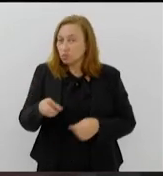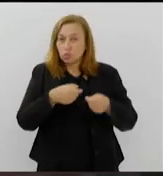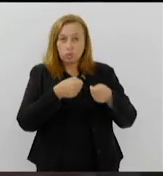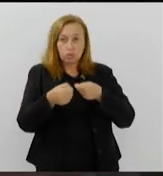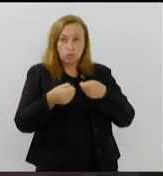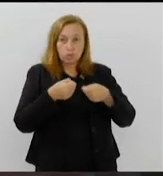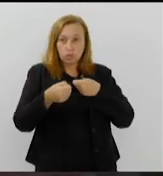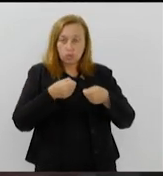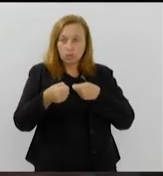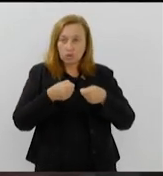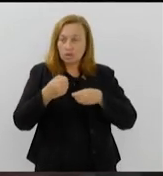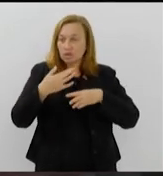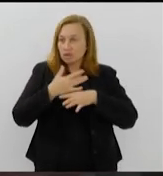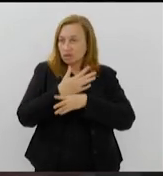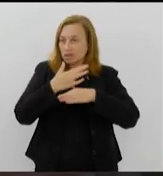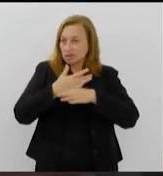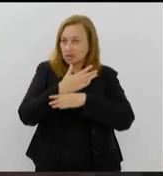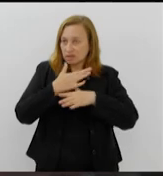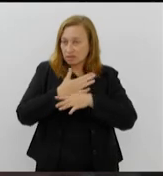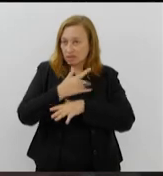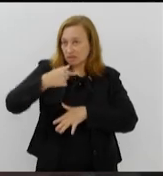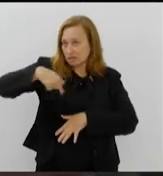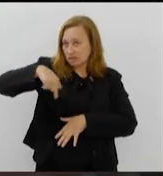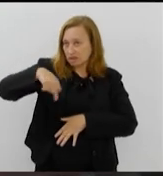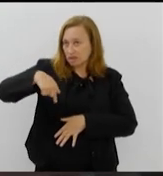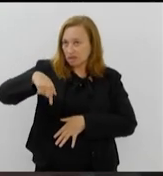regulação da cidade de Queimados, a senhora